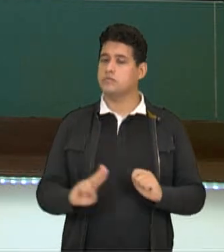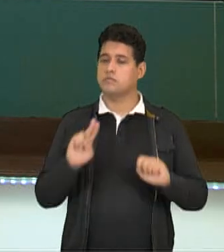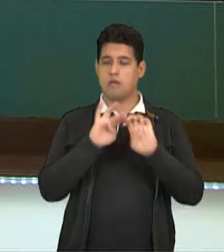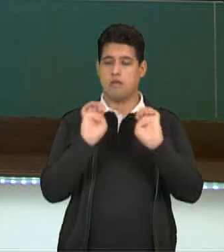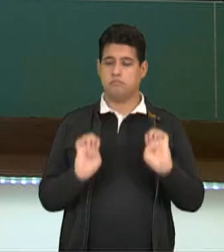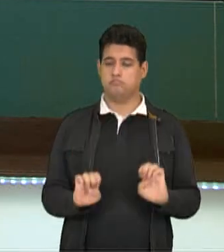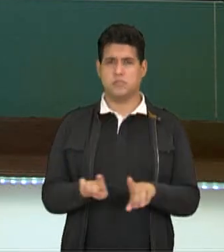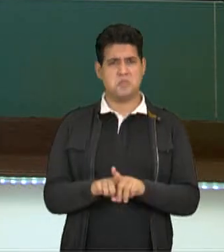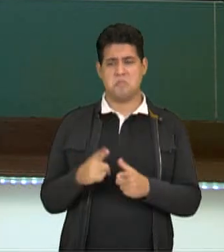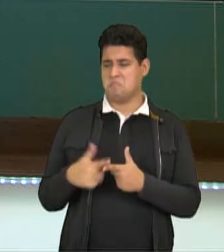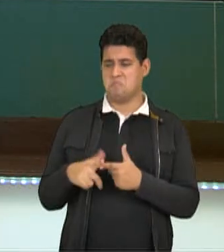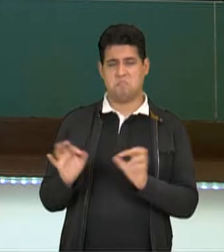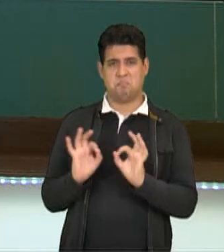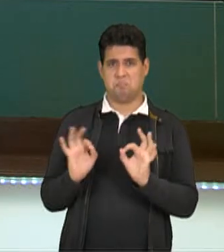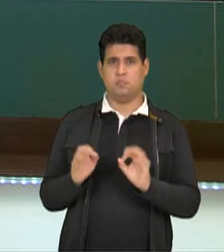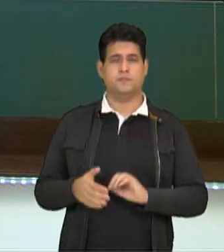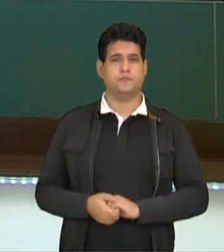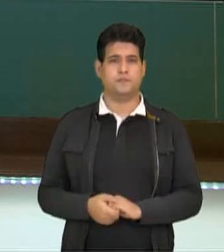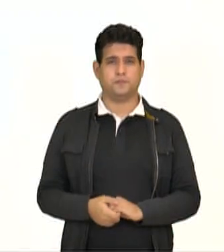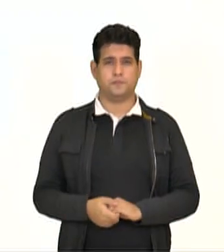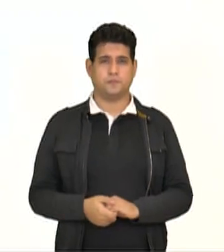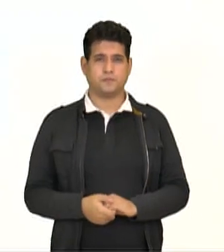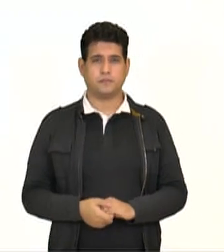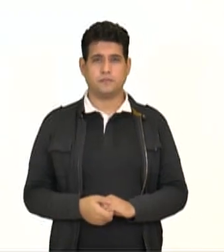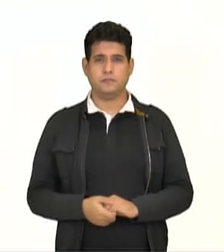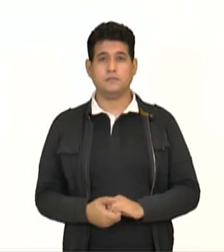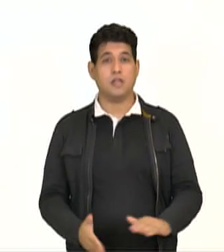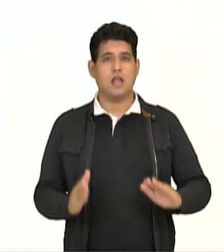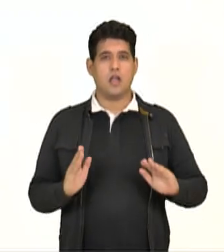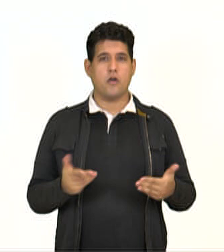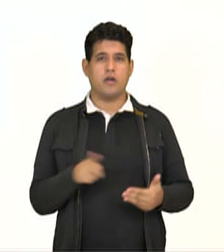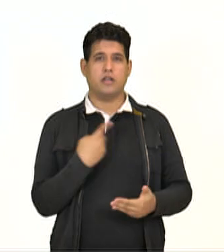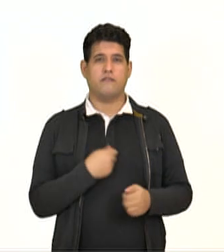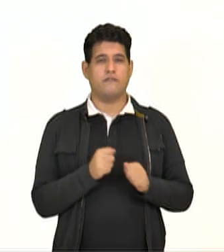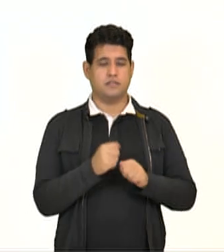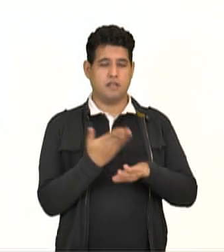também, não tem problema nenhum. E agora vamos